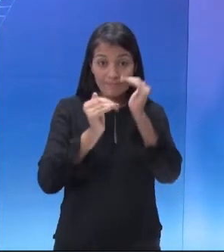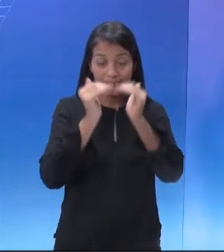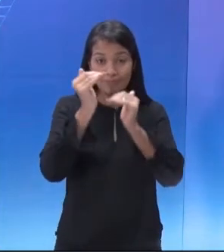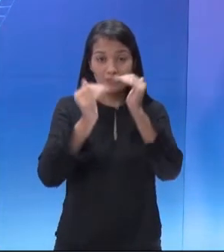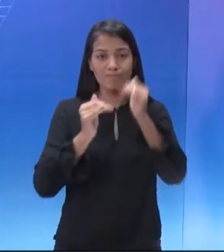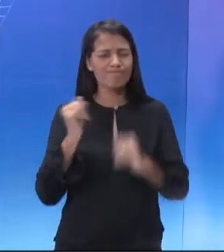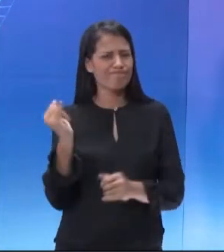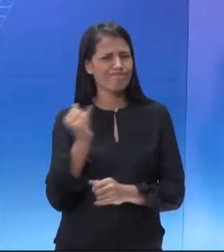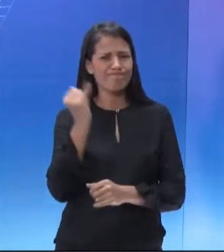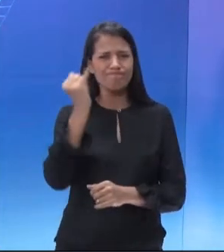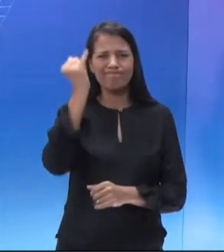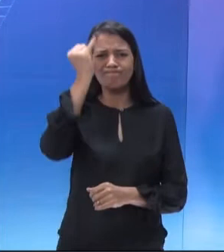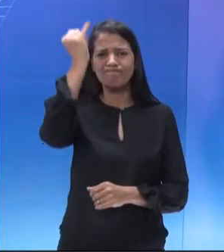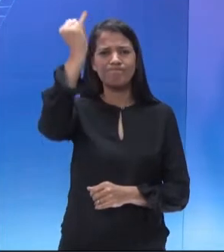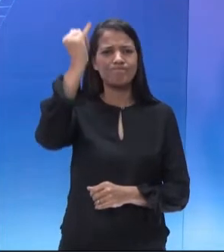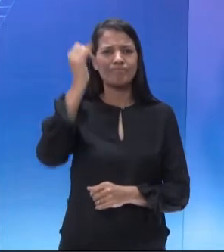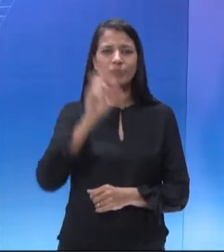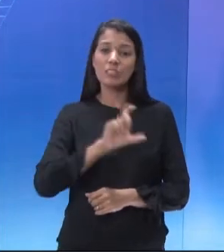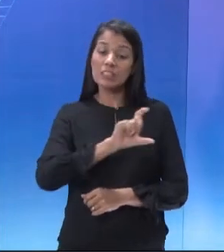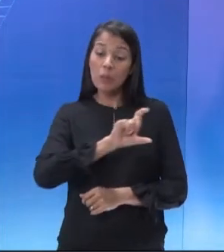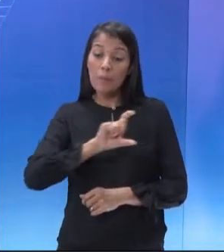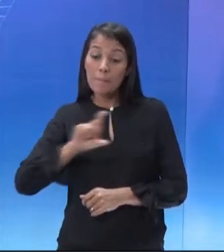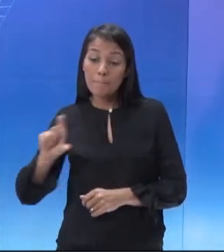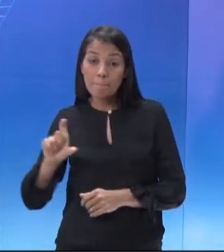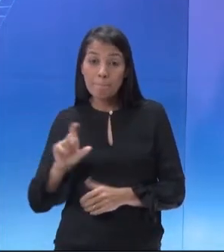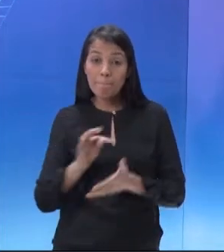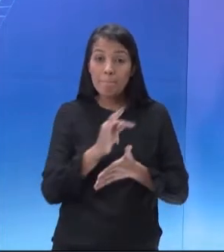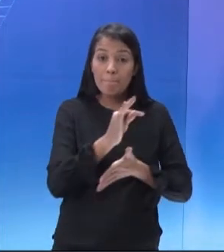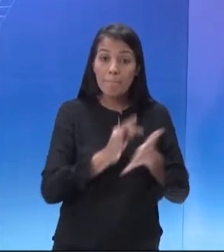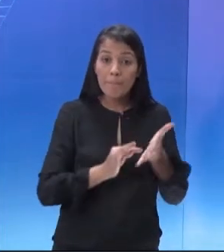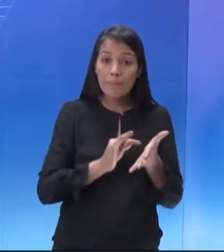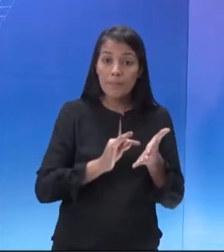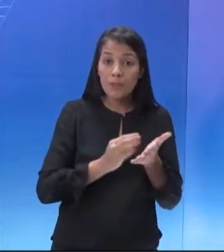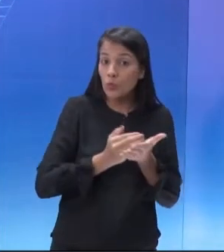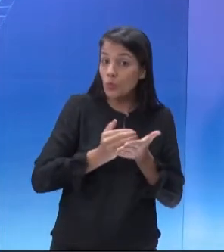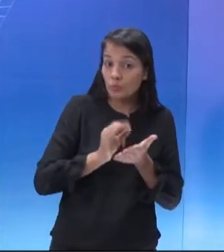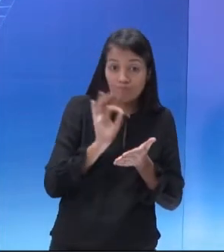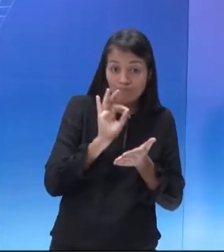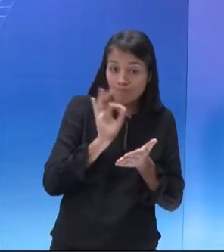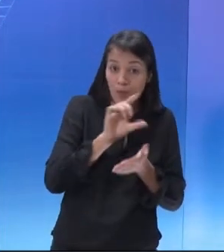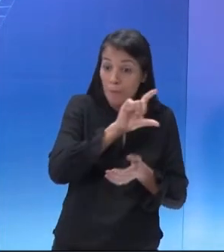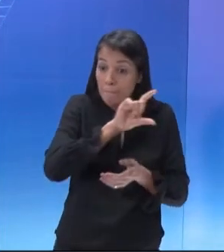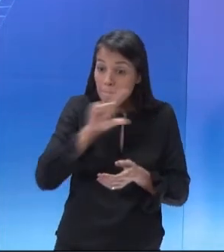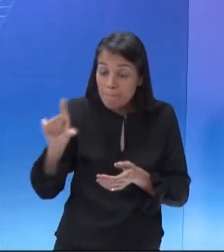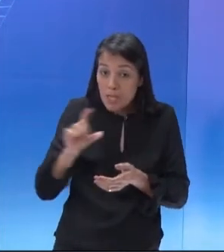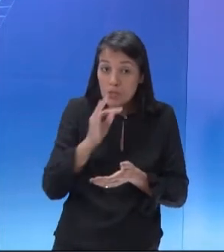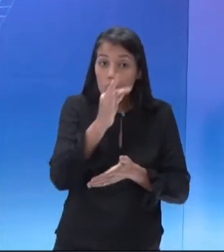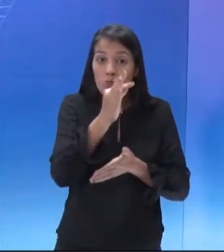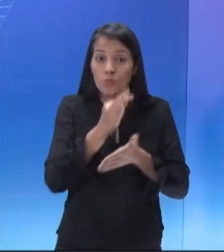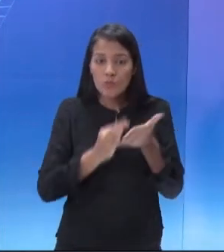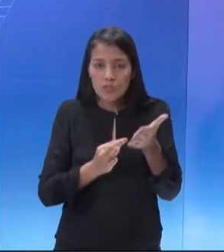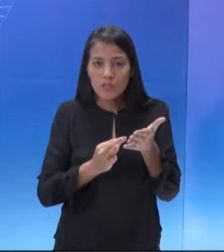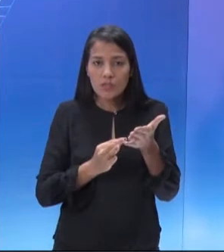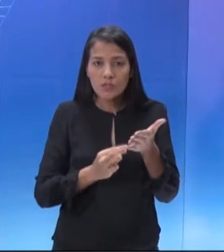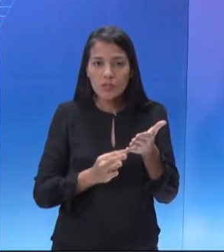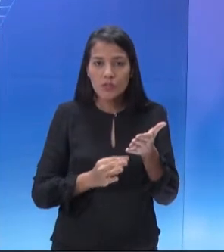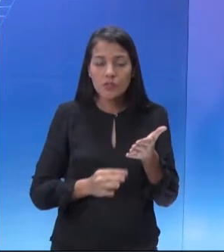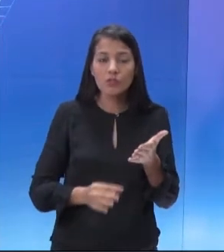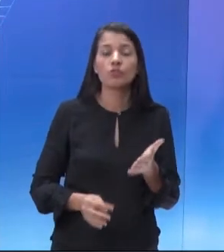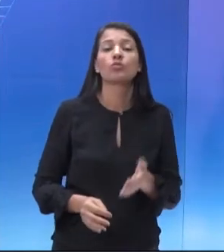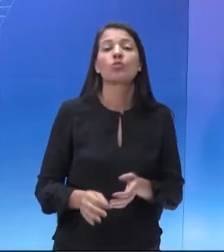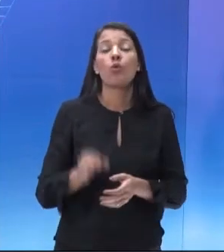Esse item importante que é o meio do seu texto, que será exatamente onde você vai